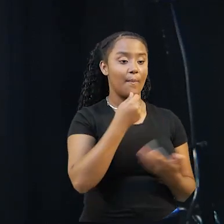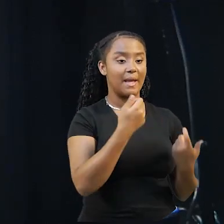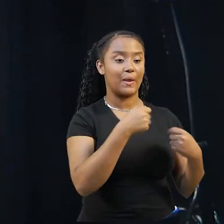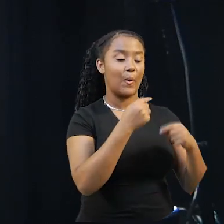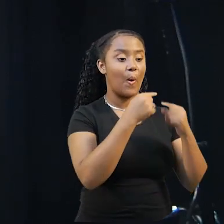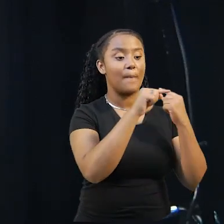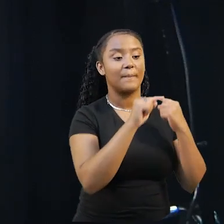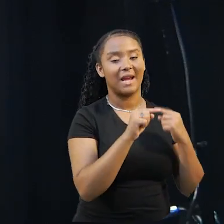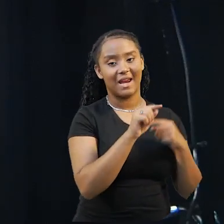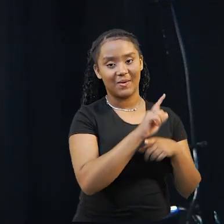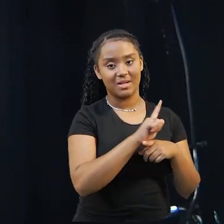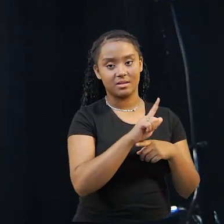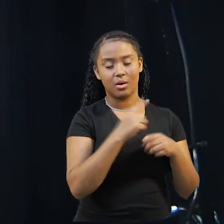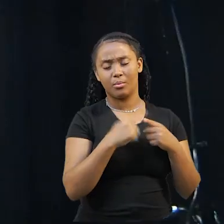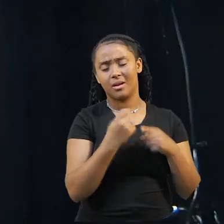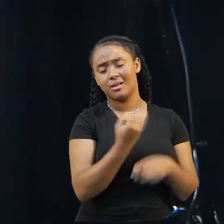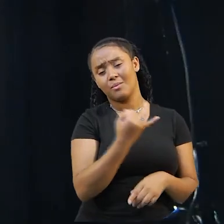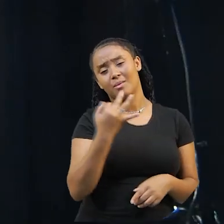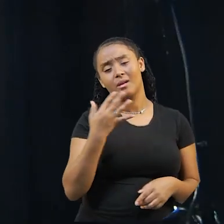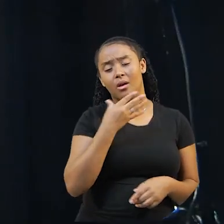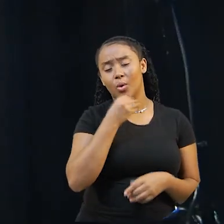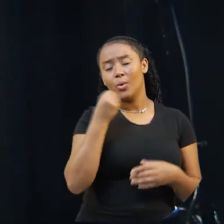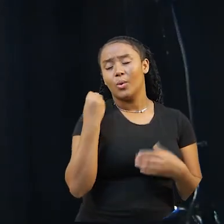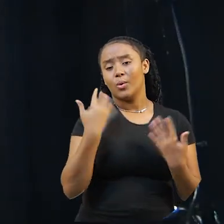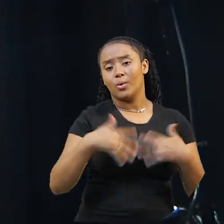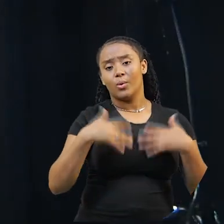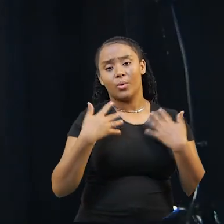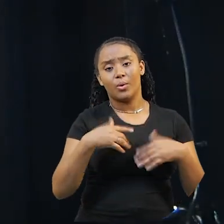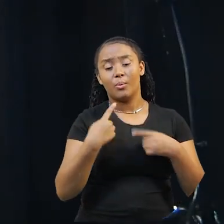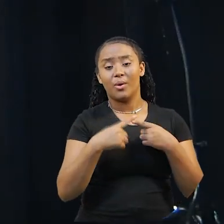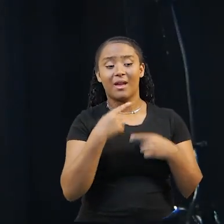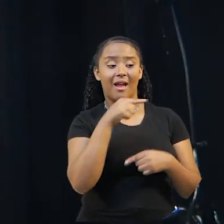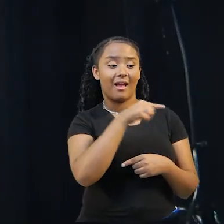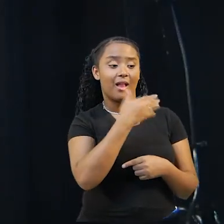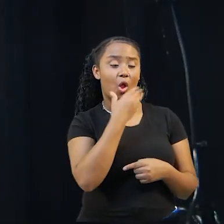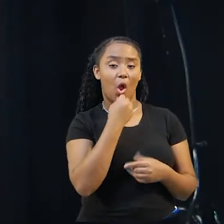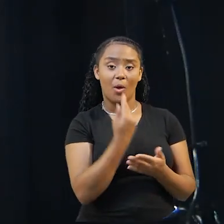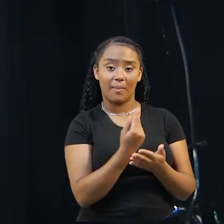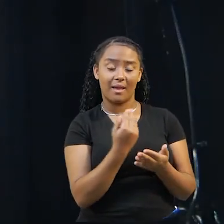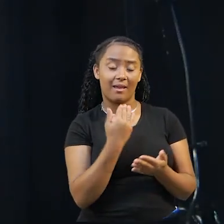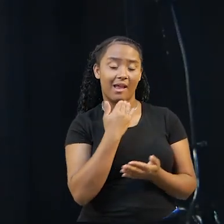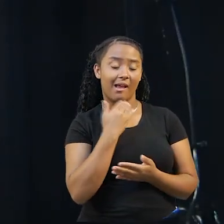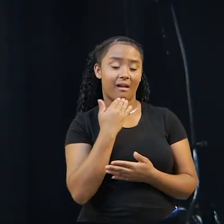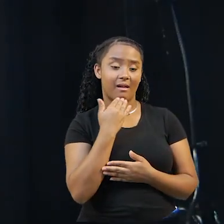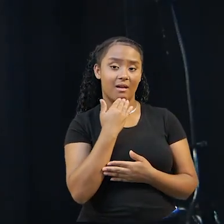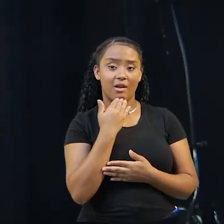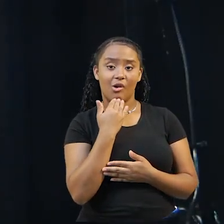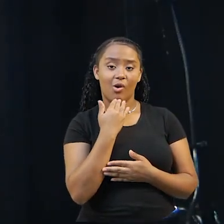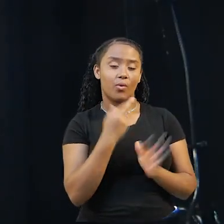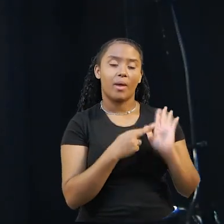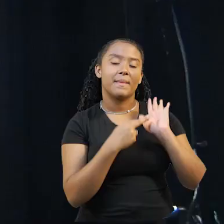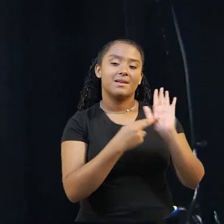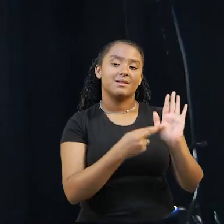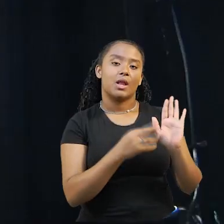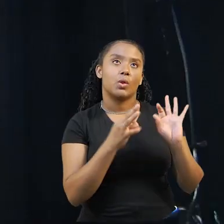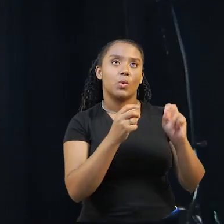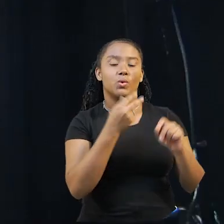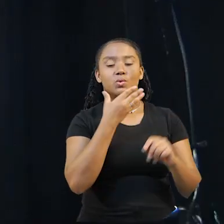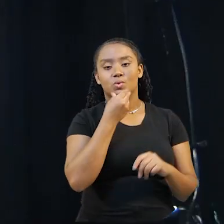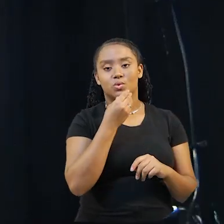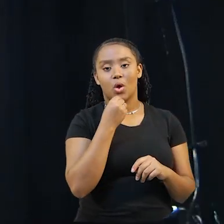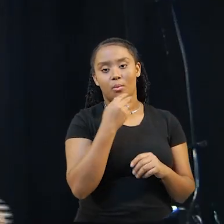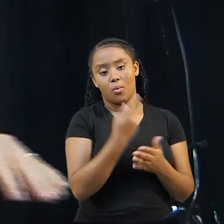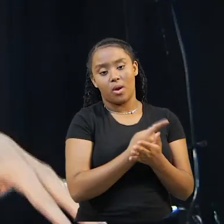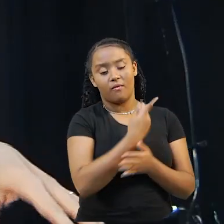porque tem muitos homens, então aquele homem ele não representa o universo masculino. Ele errou e o erro foi dele. Tá